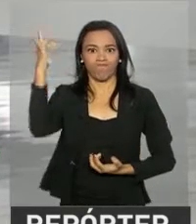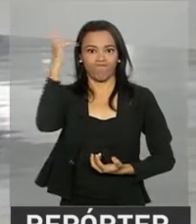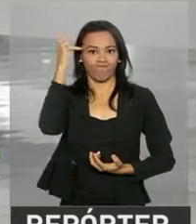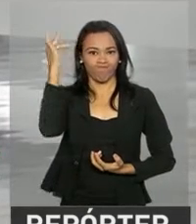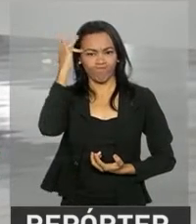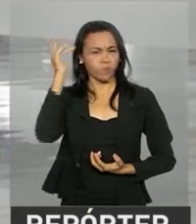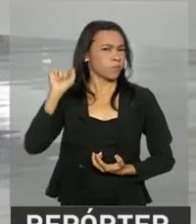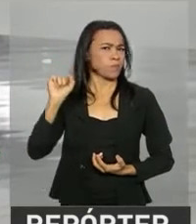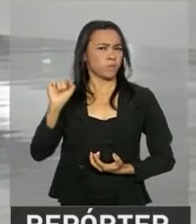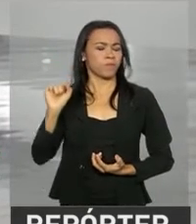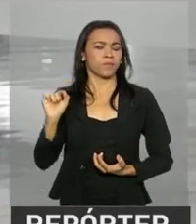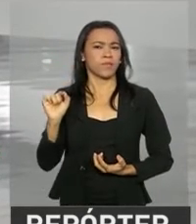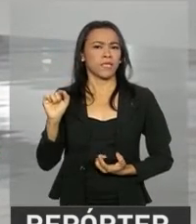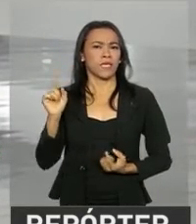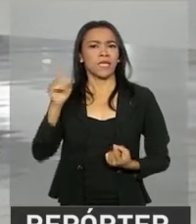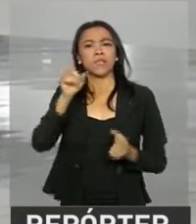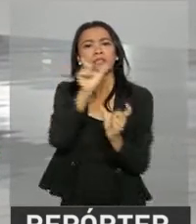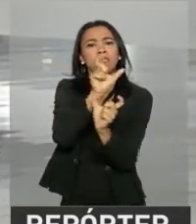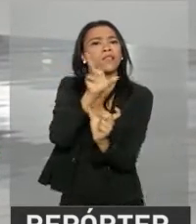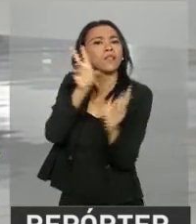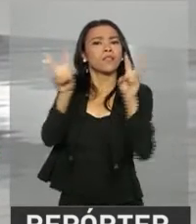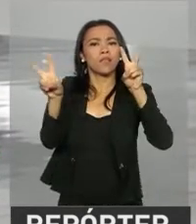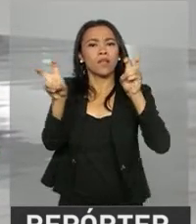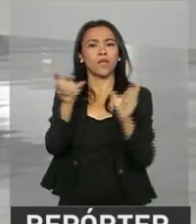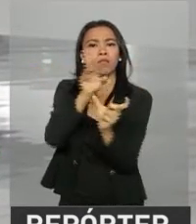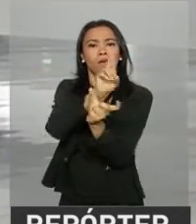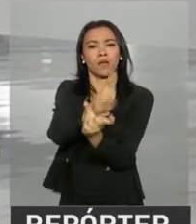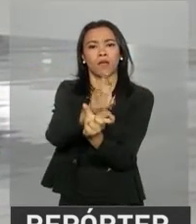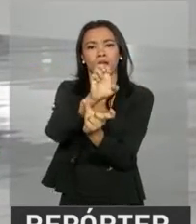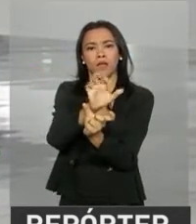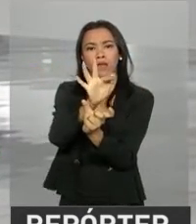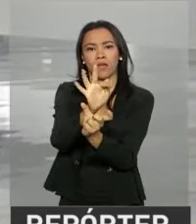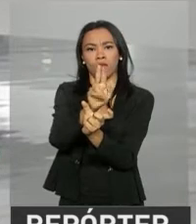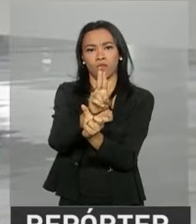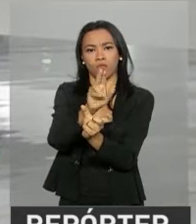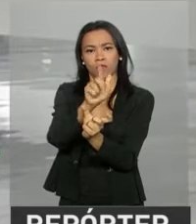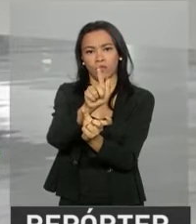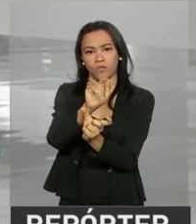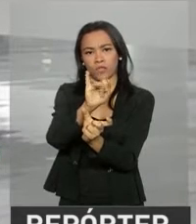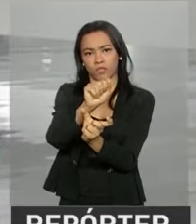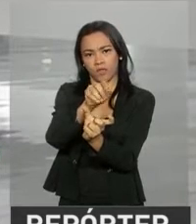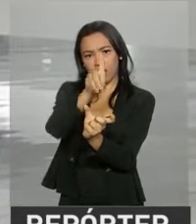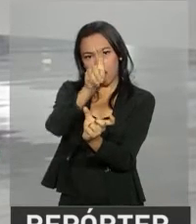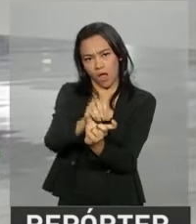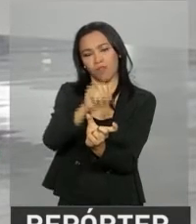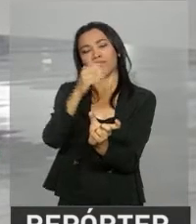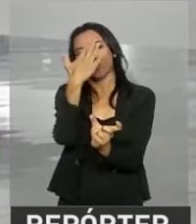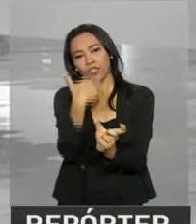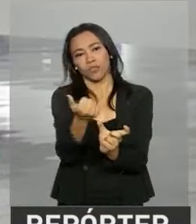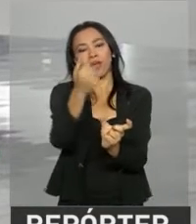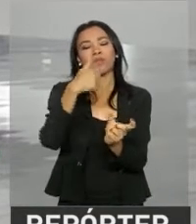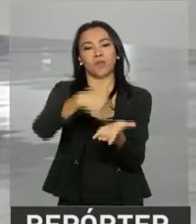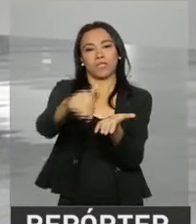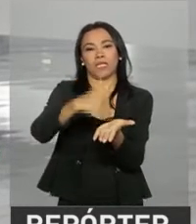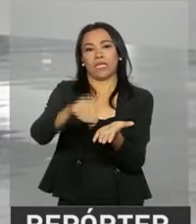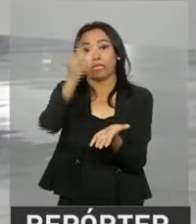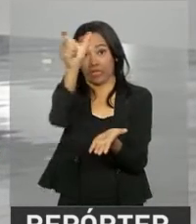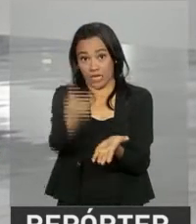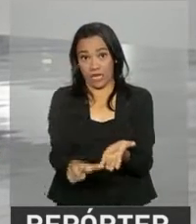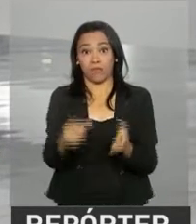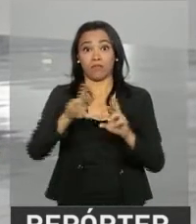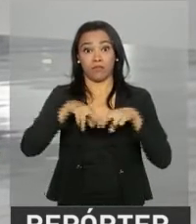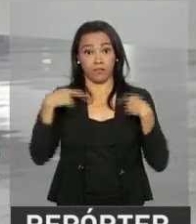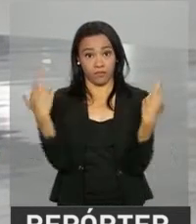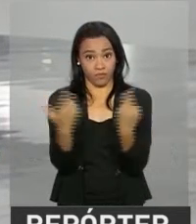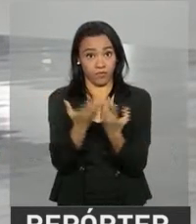para tratar da questão dos refugiados essa reunião foi convocada pelo secretário-geral das Nações Unidas Ban ki-moon Presidente também